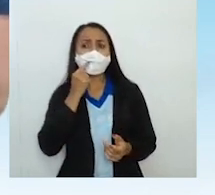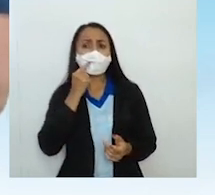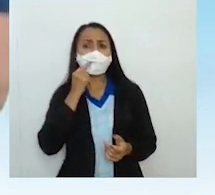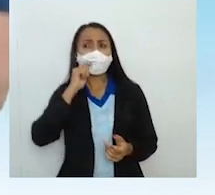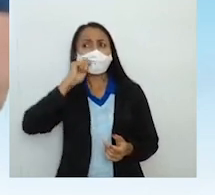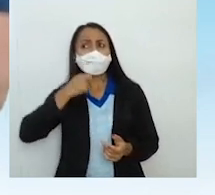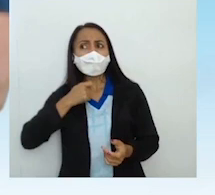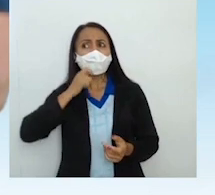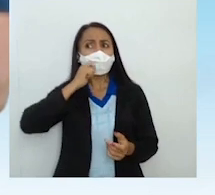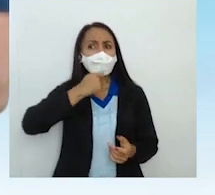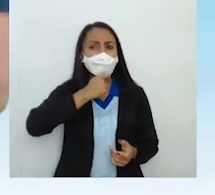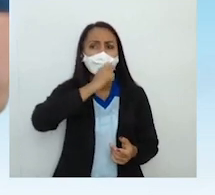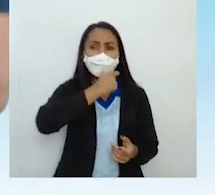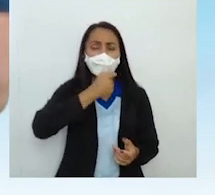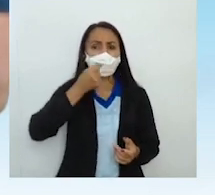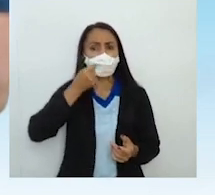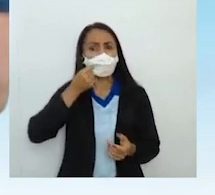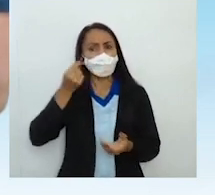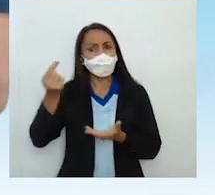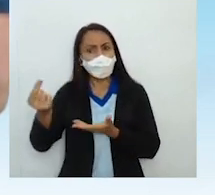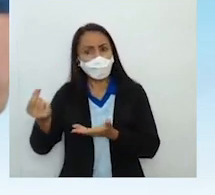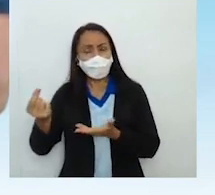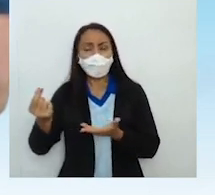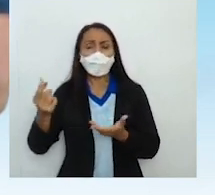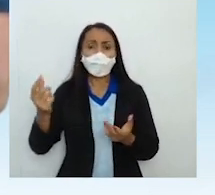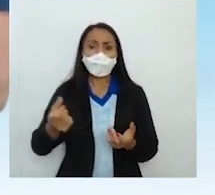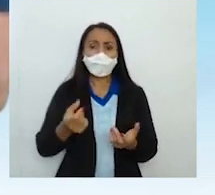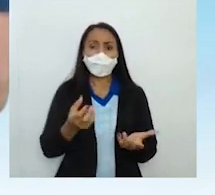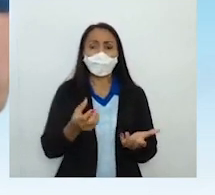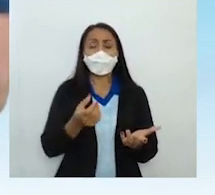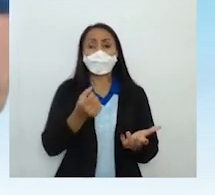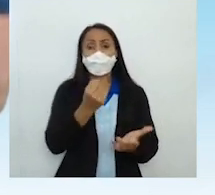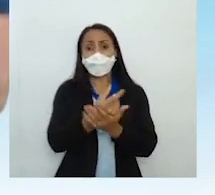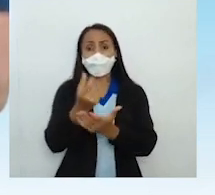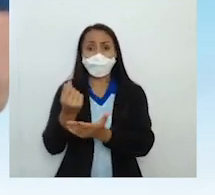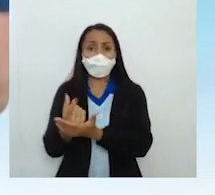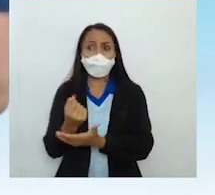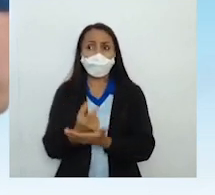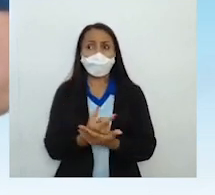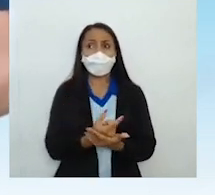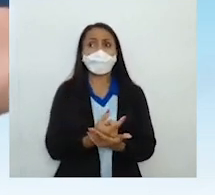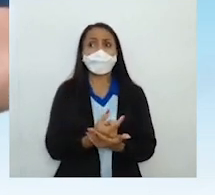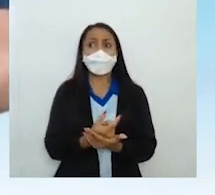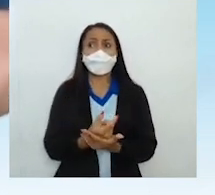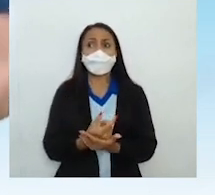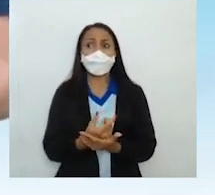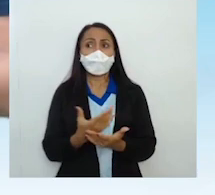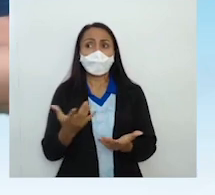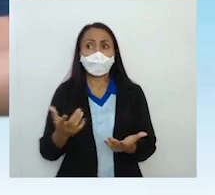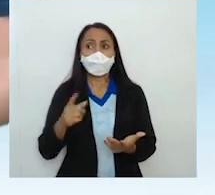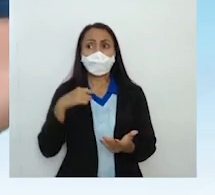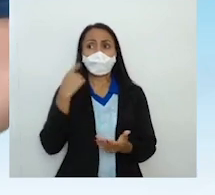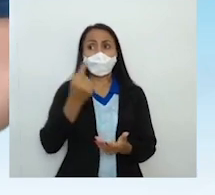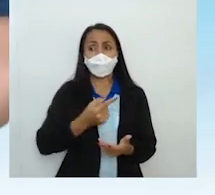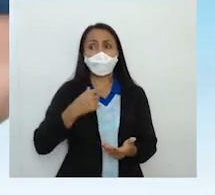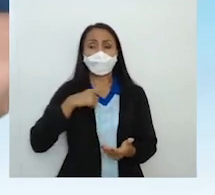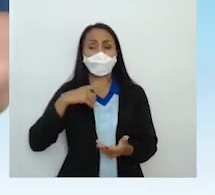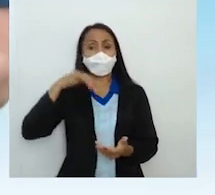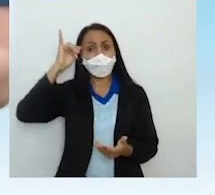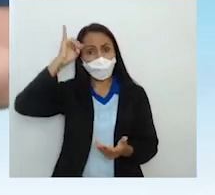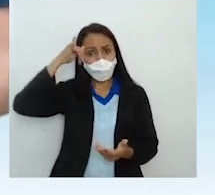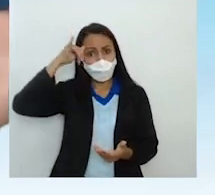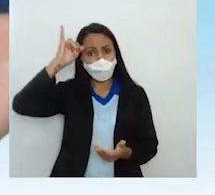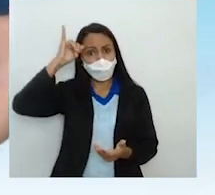Exato, como muitas pessoas quando fazem compras hoje de gado, né? Porque gado nós temos o bovino, nós temos